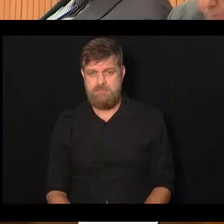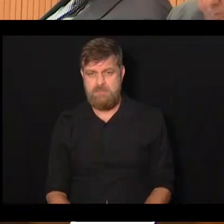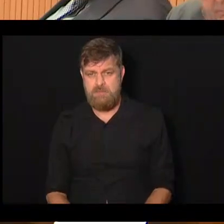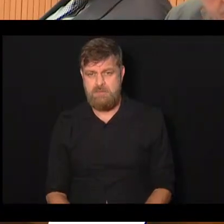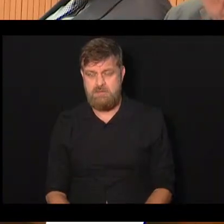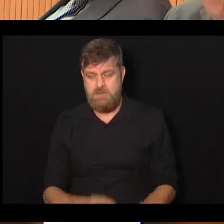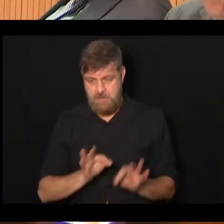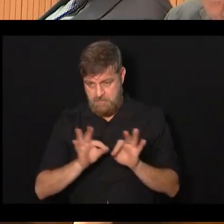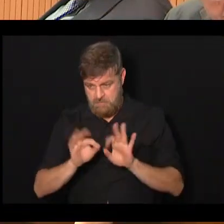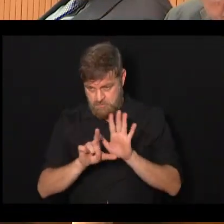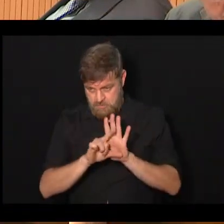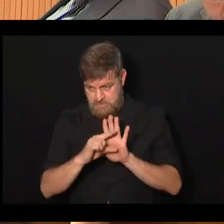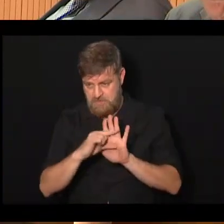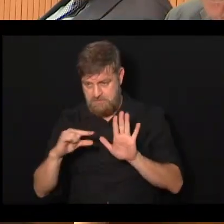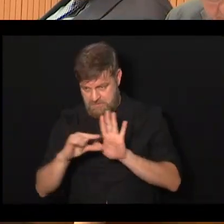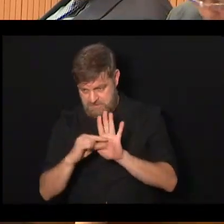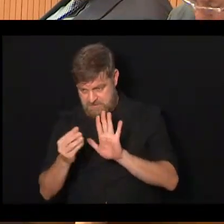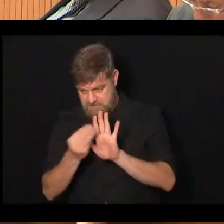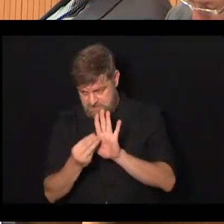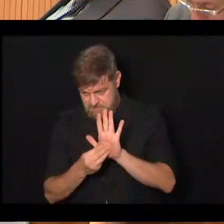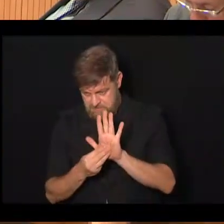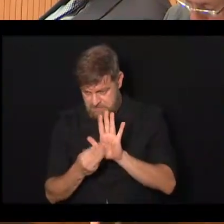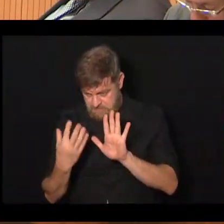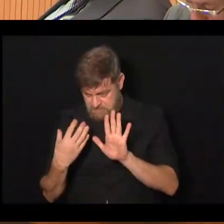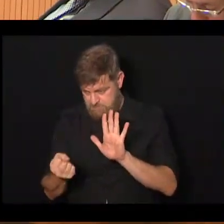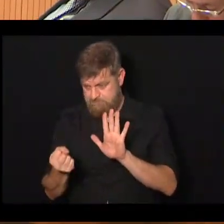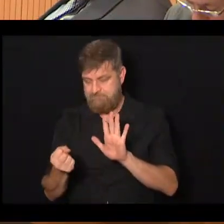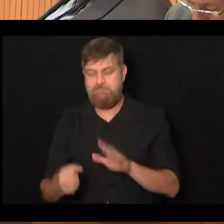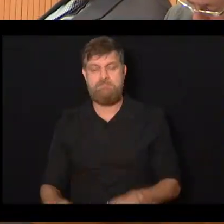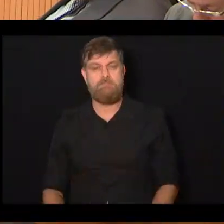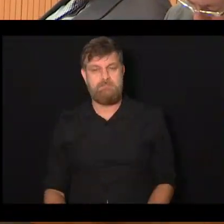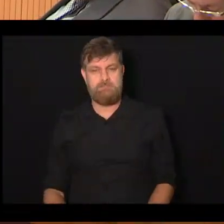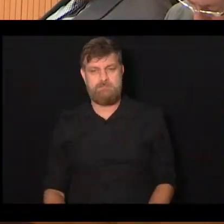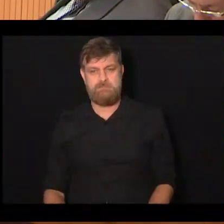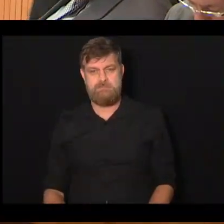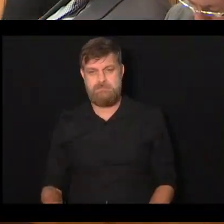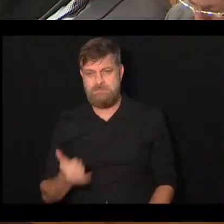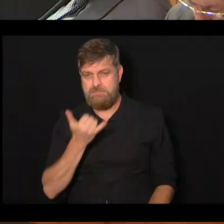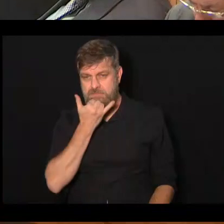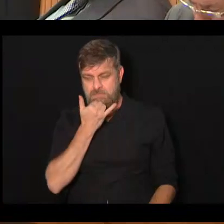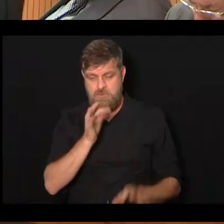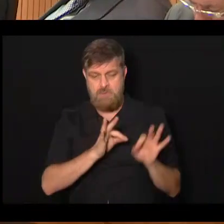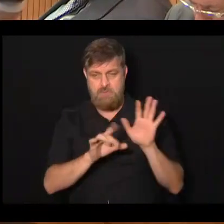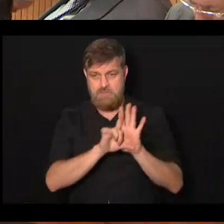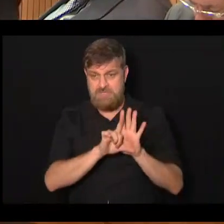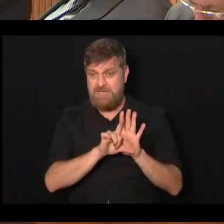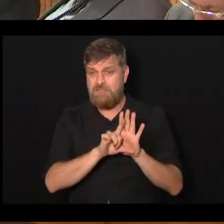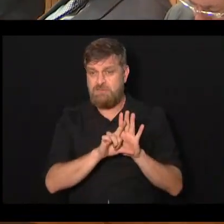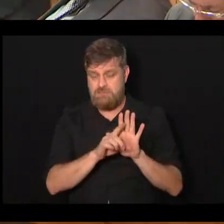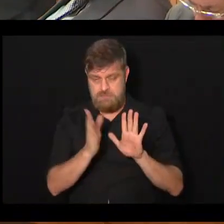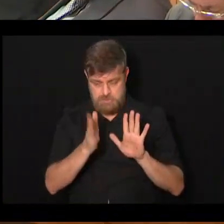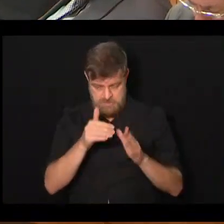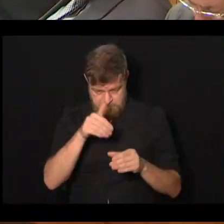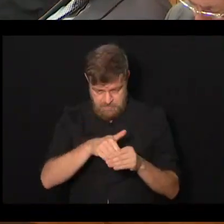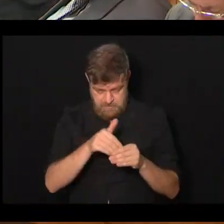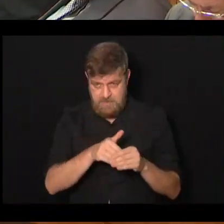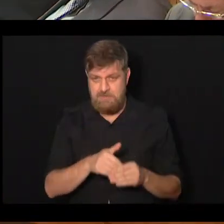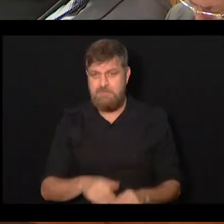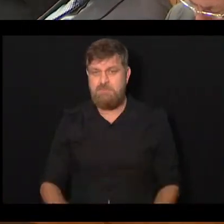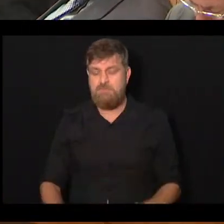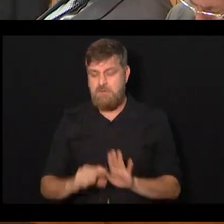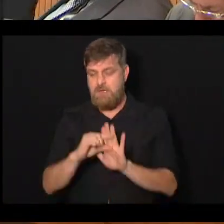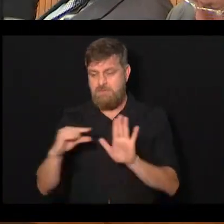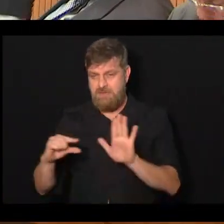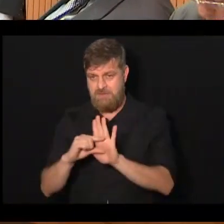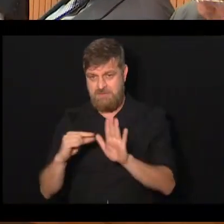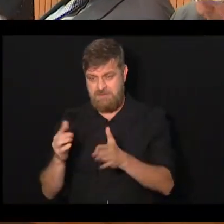Ao projeto e às emendas? Ao projeto e às emendas, senhor presidente. Desculpa, o projeto já foi votado, as emendas. Só